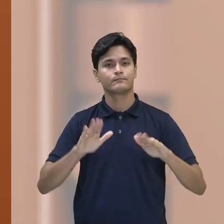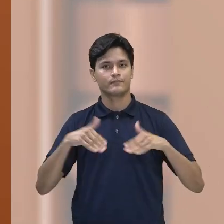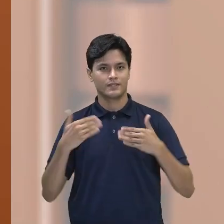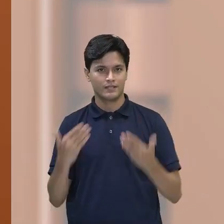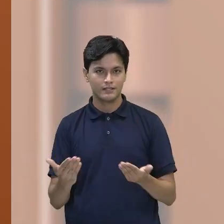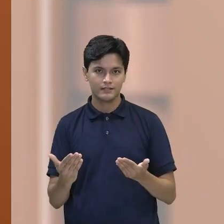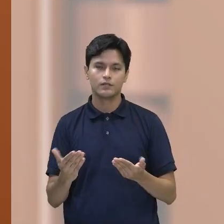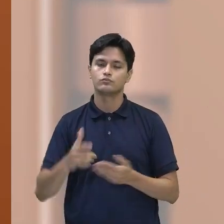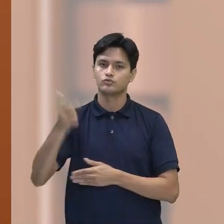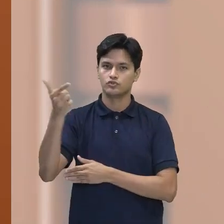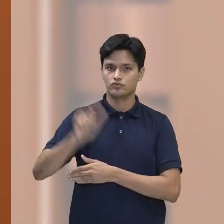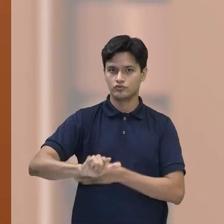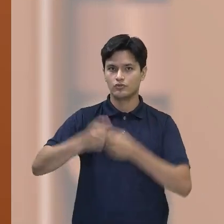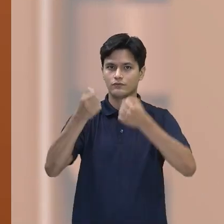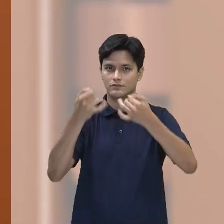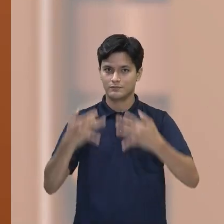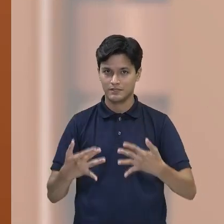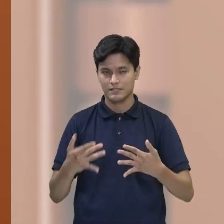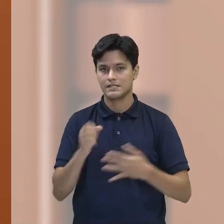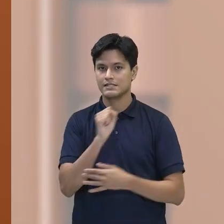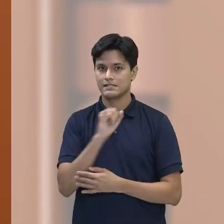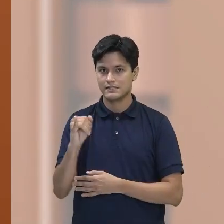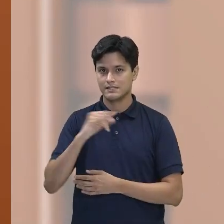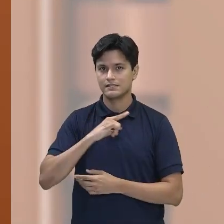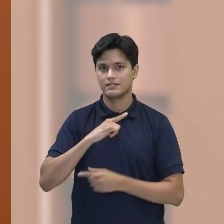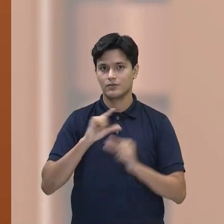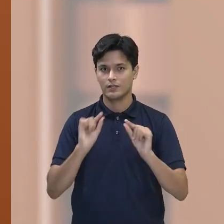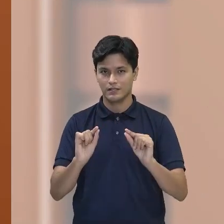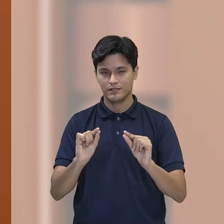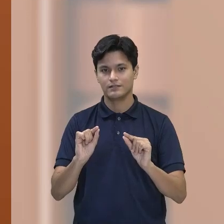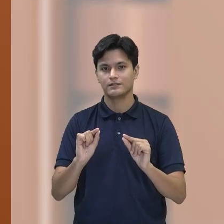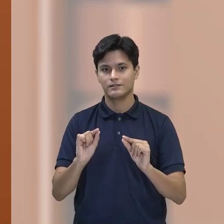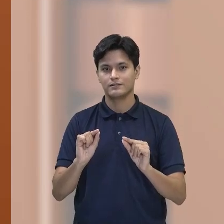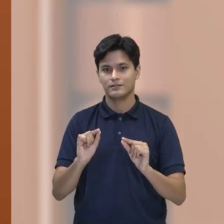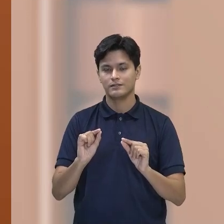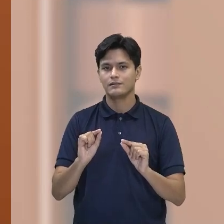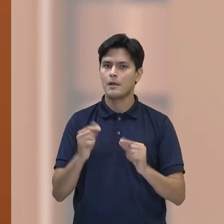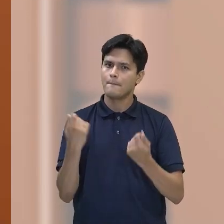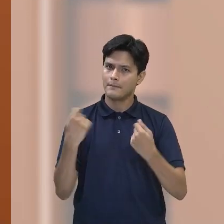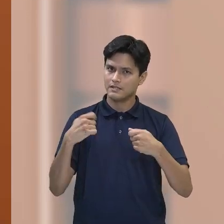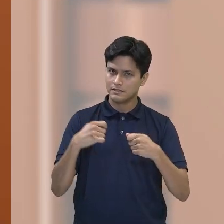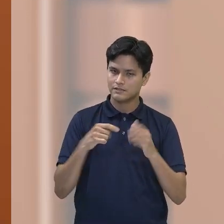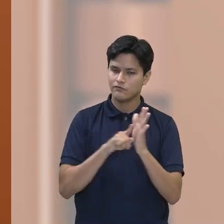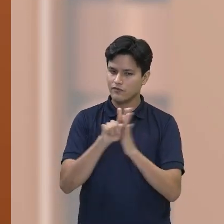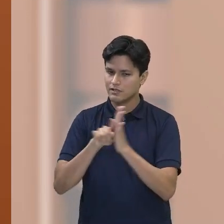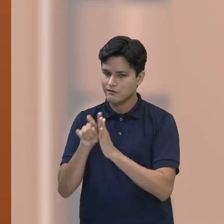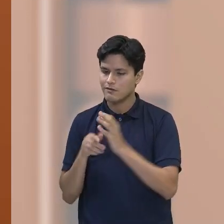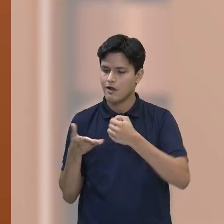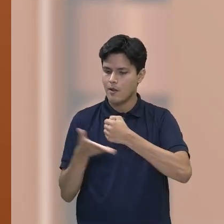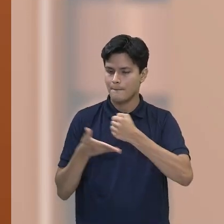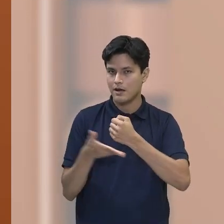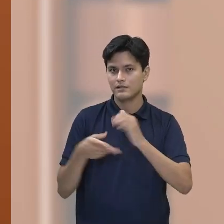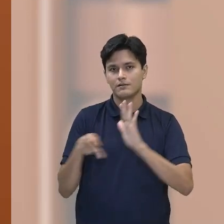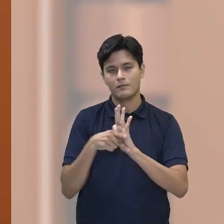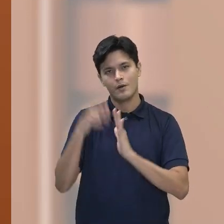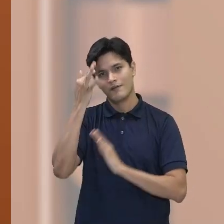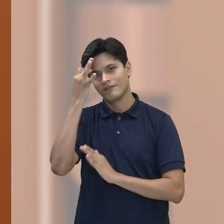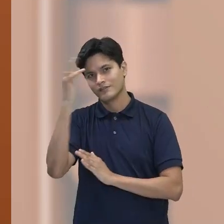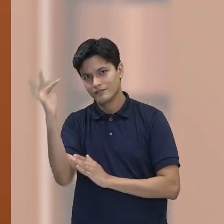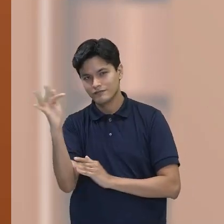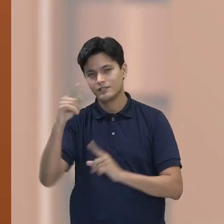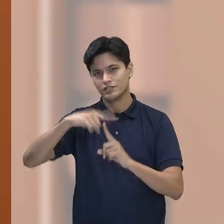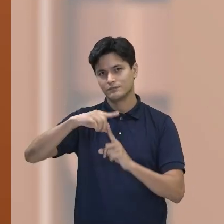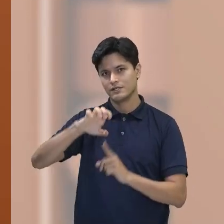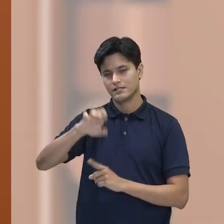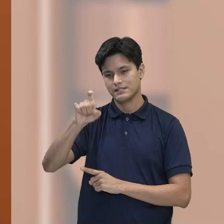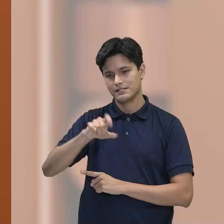a repetir, qual é o sentido desse existir como um todo? Olha lá as bases da filosofia existencialista aí. Perfeito,